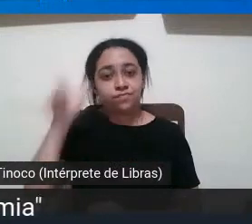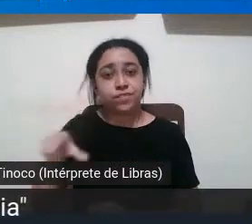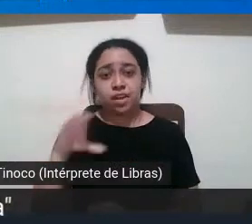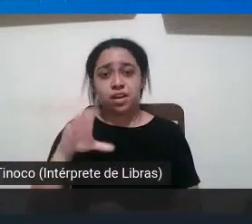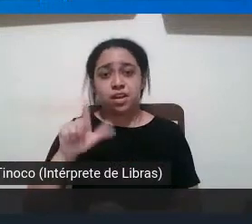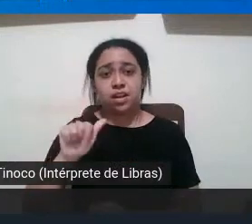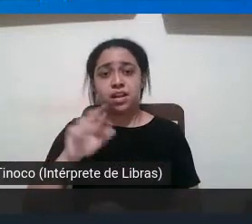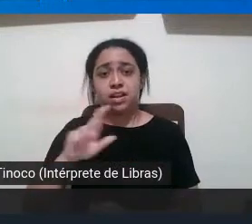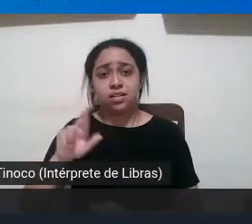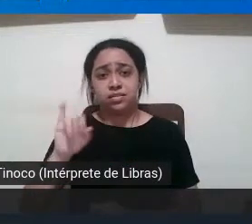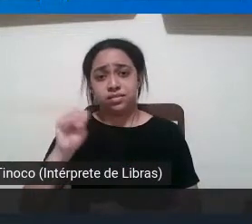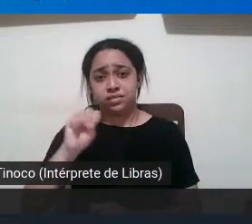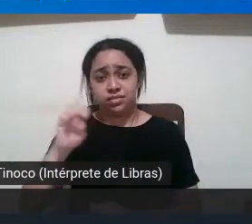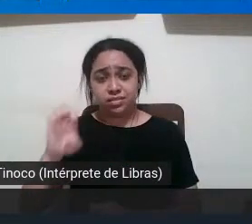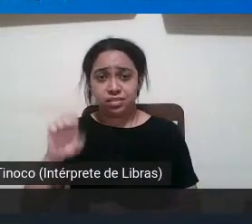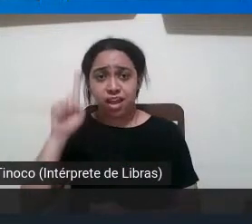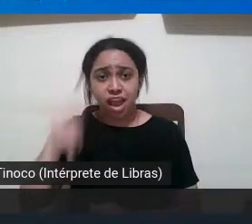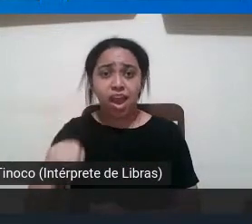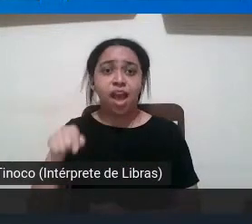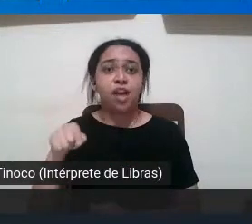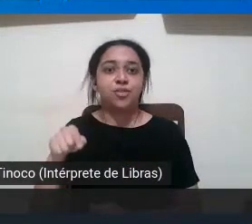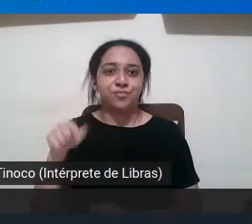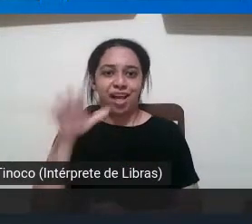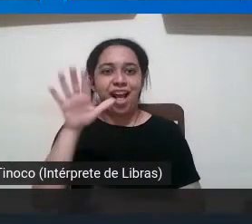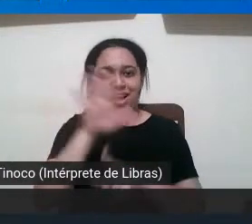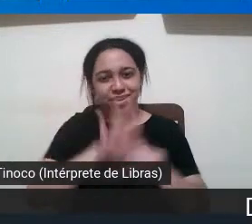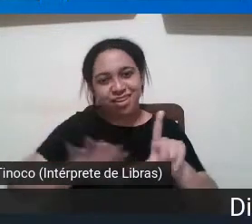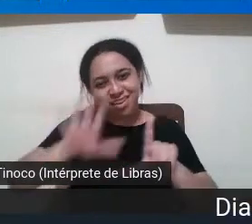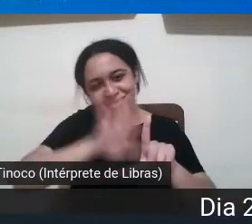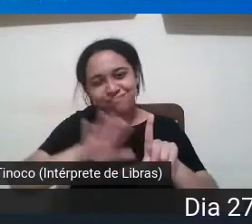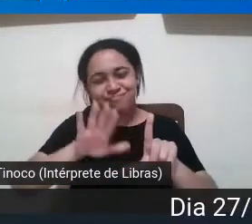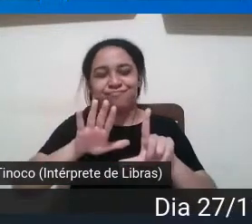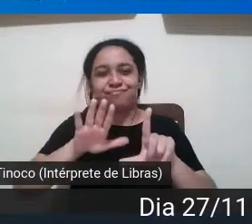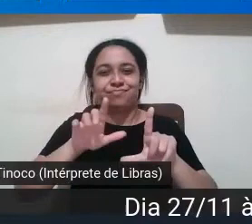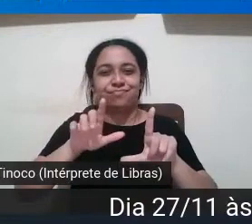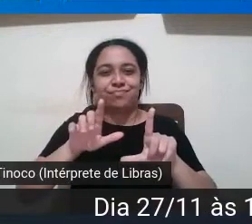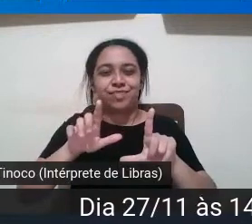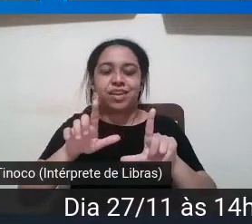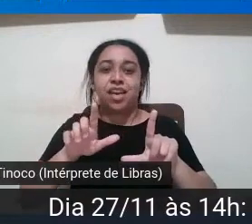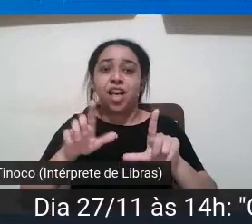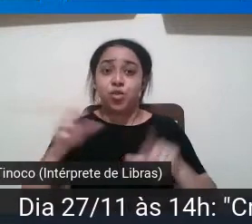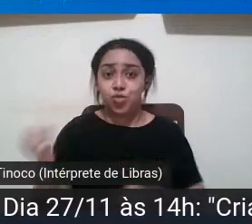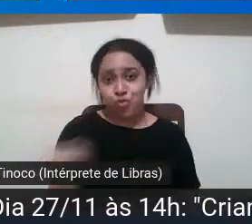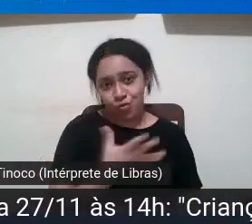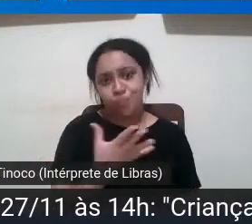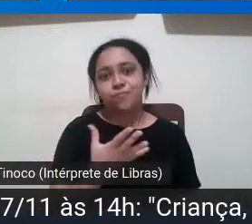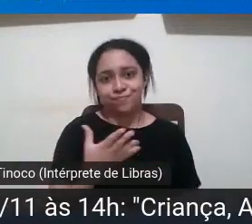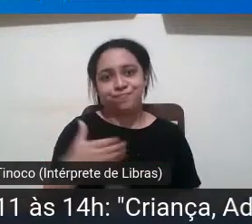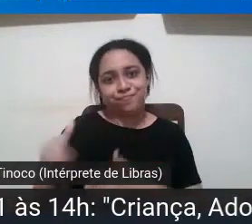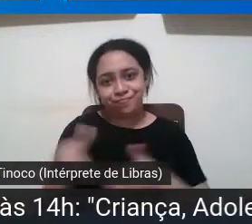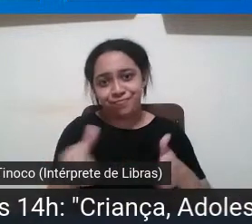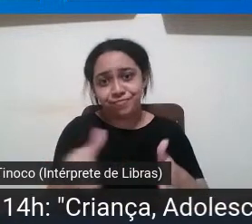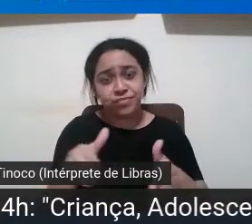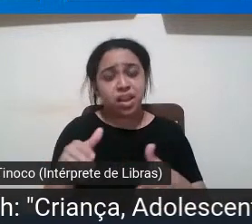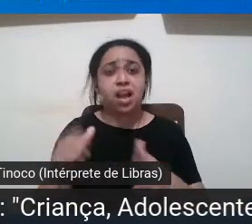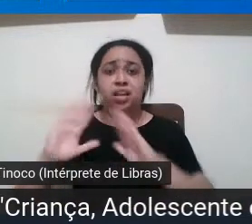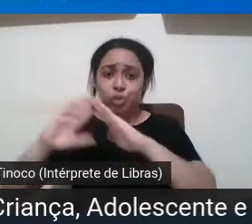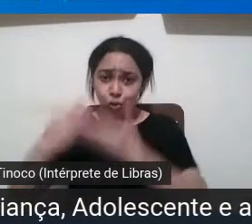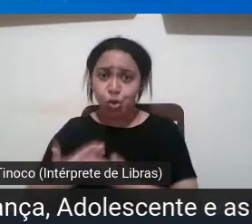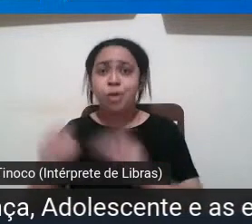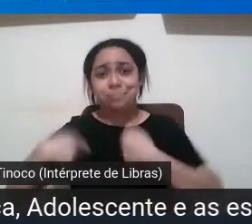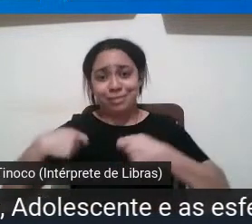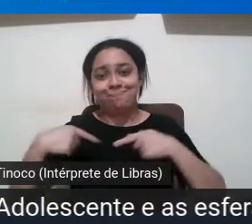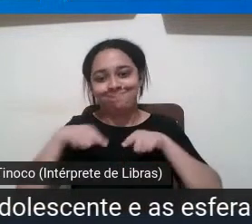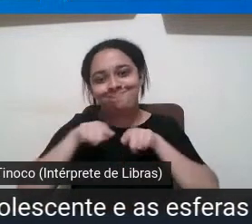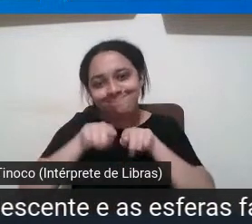a mais nova esfera pública e a escola não pode ficar fora ficar apertado desse ambiente das implicações disso também diz que